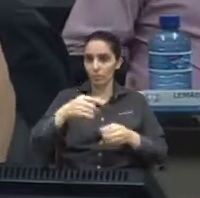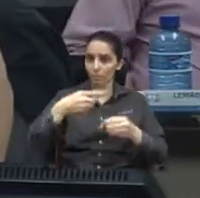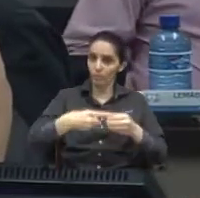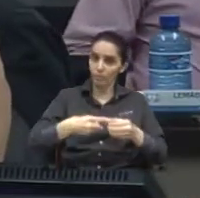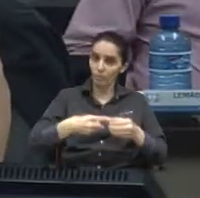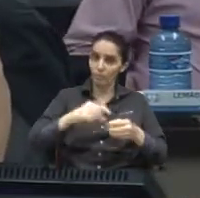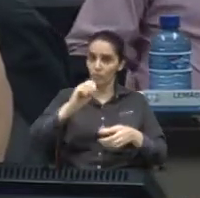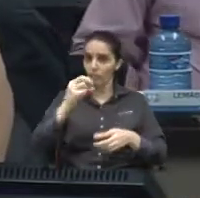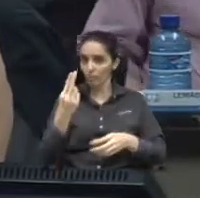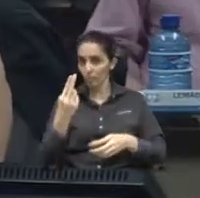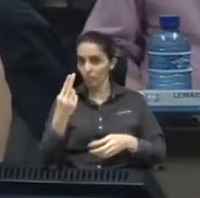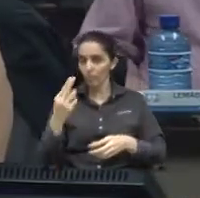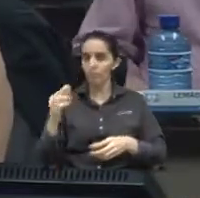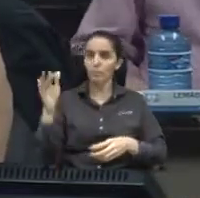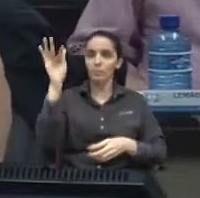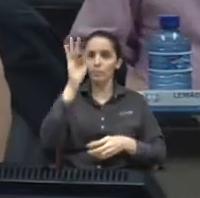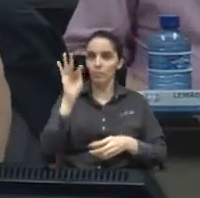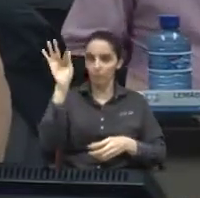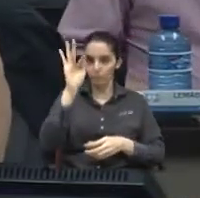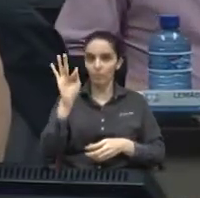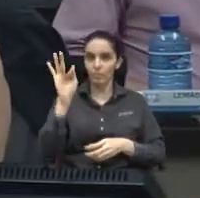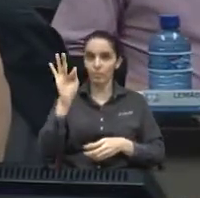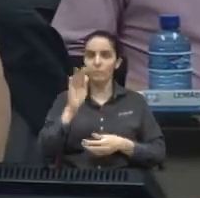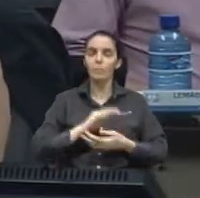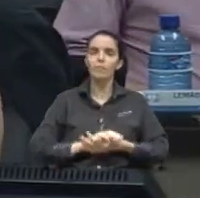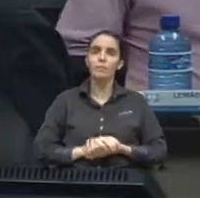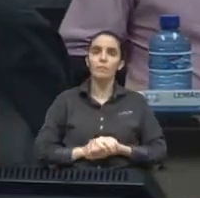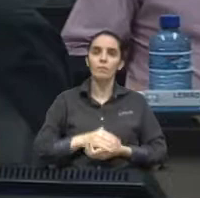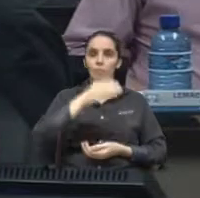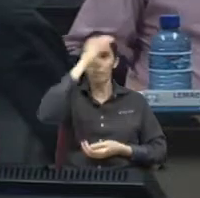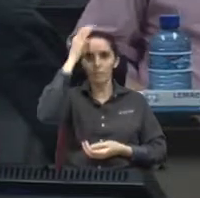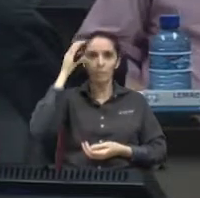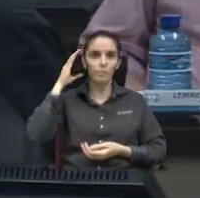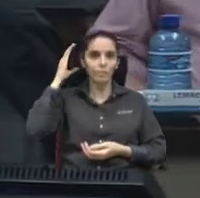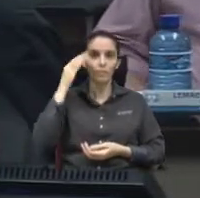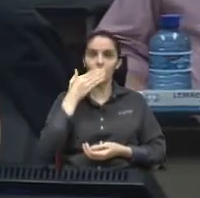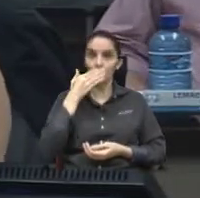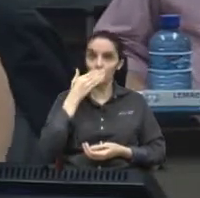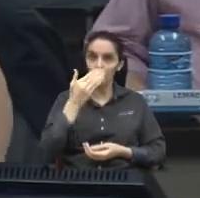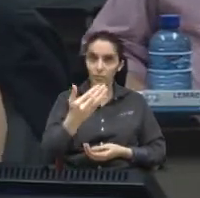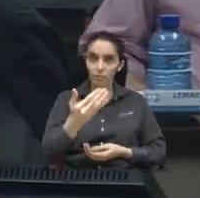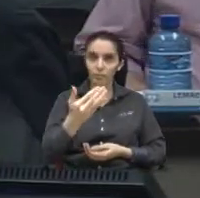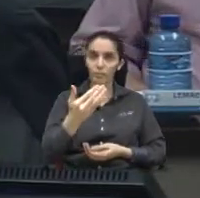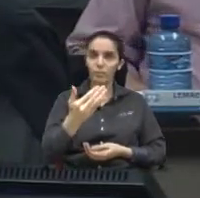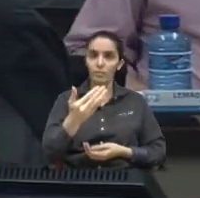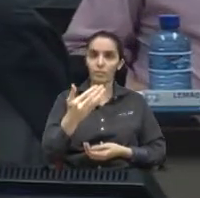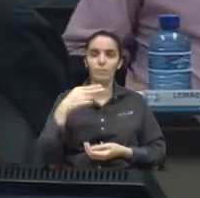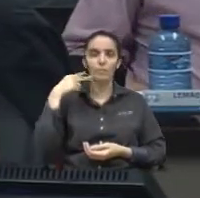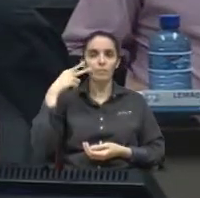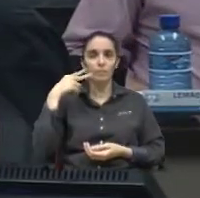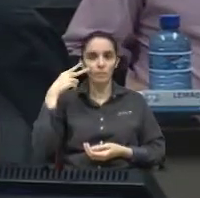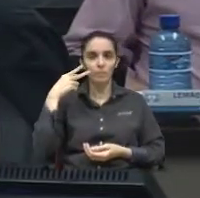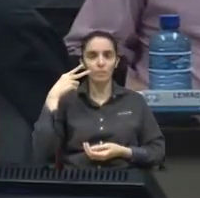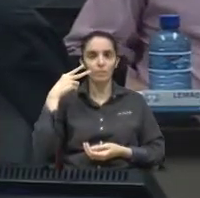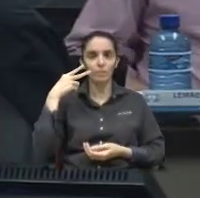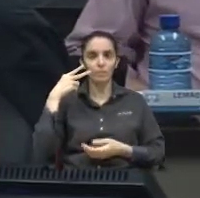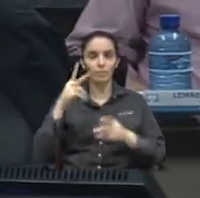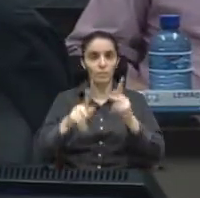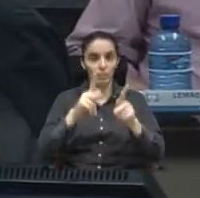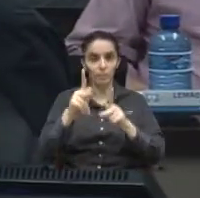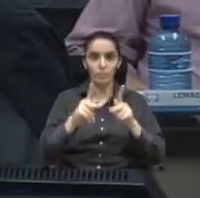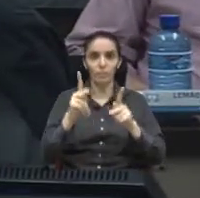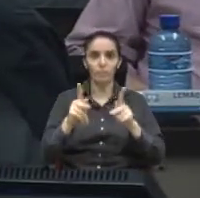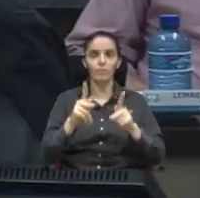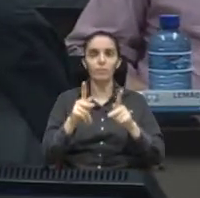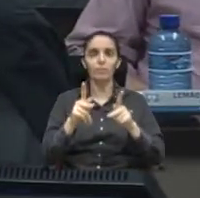do município ou para a tutela da União. Então, eu reforço o pedido aos colegas vereadores e à população que